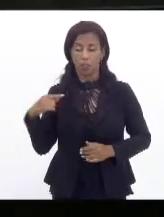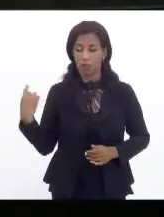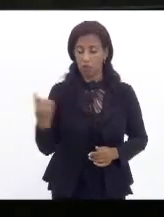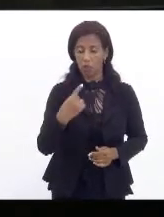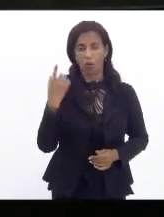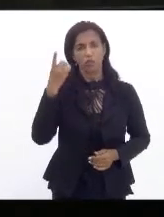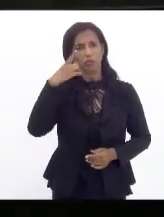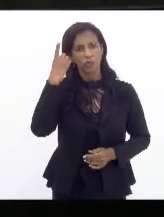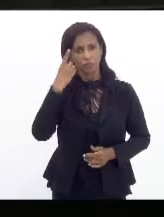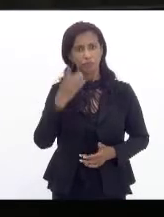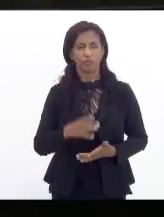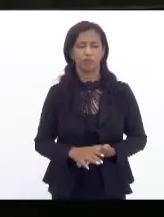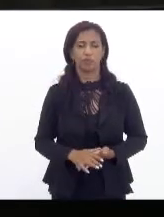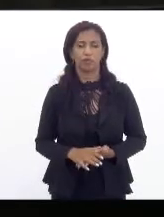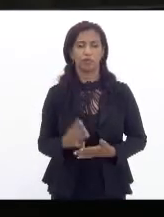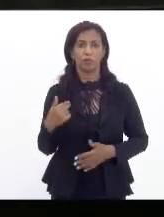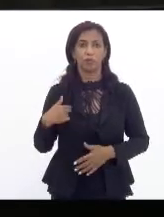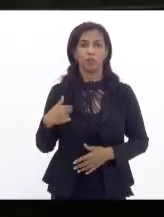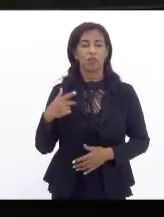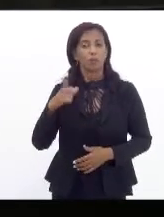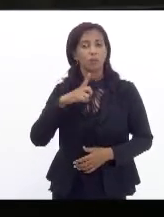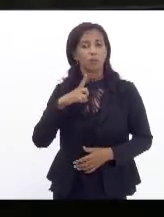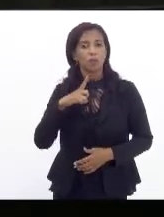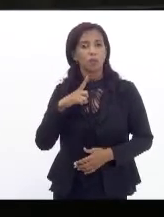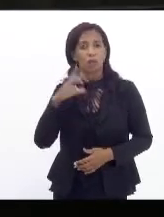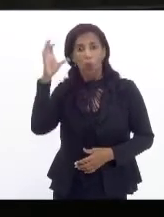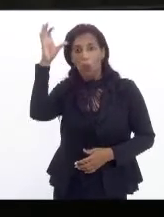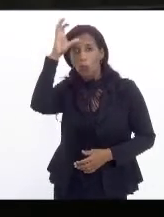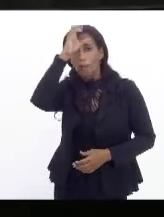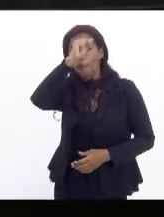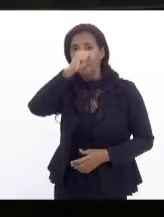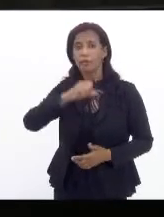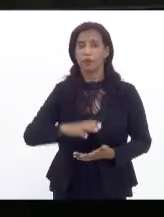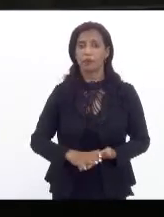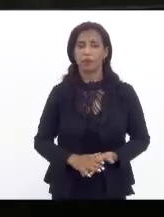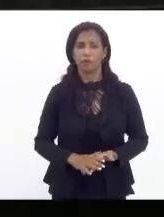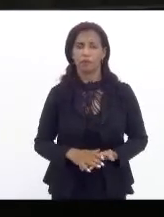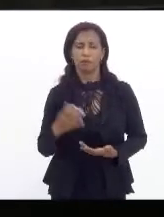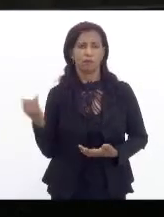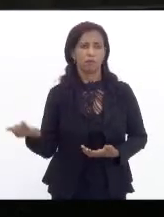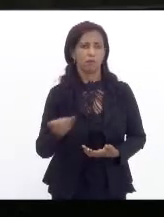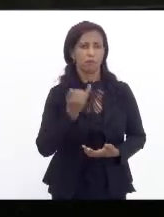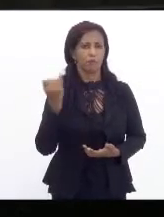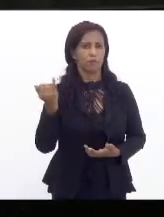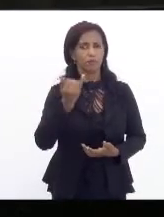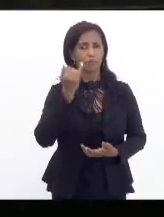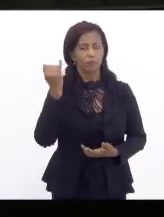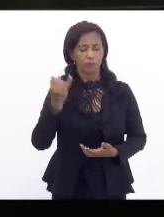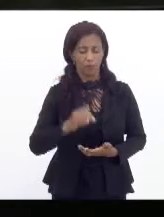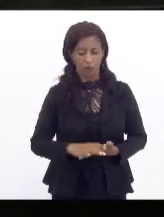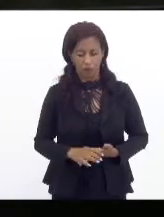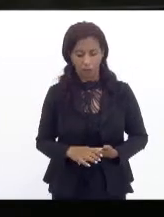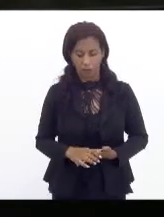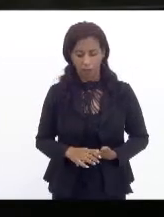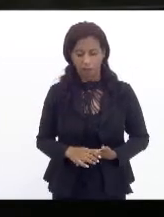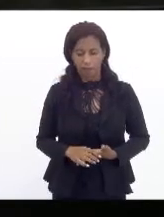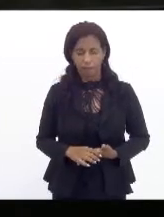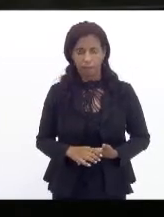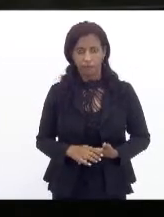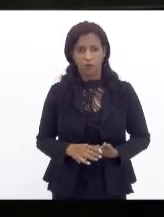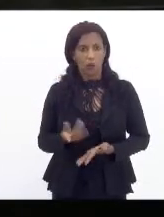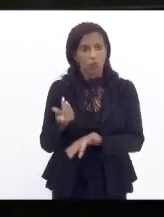nós, deputados, que estamos tendo essa compreensão da importância